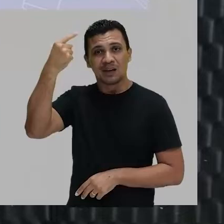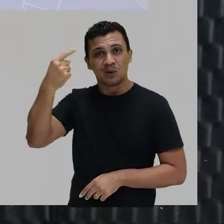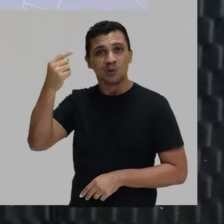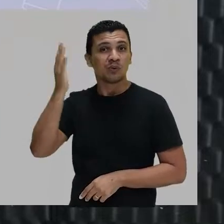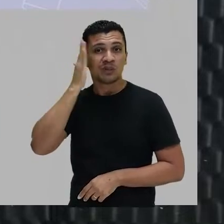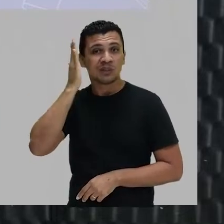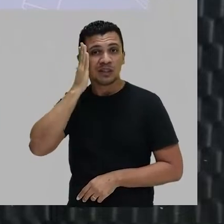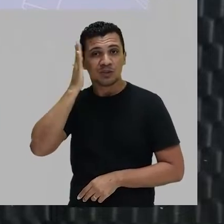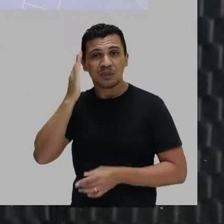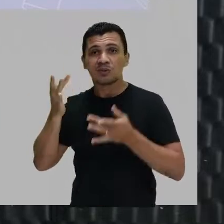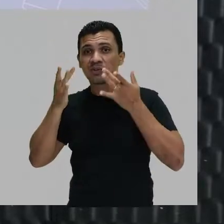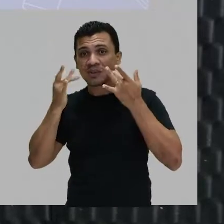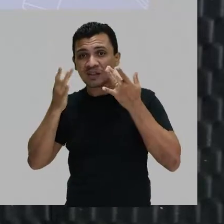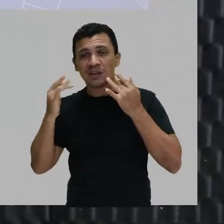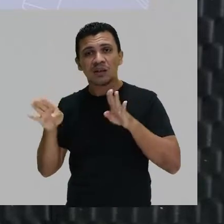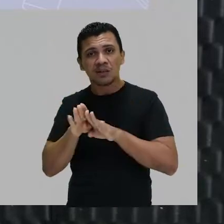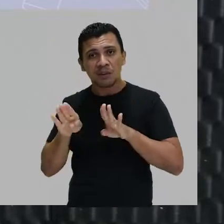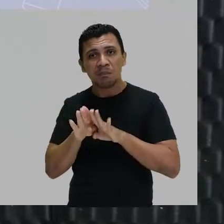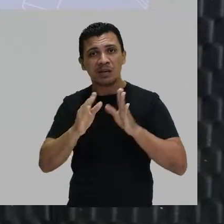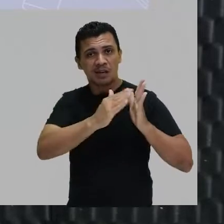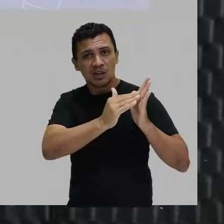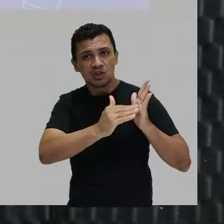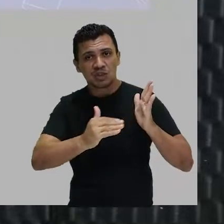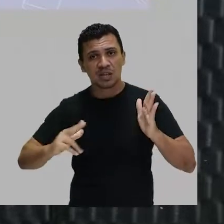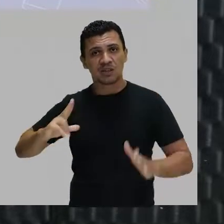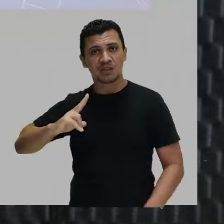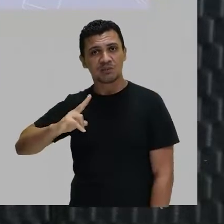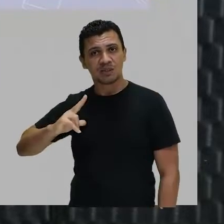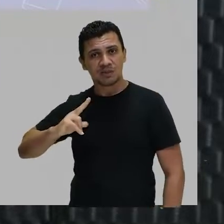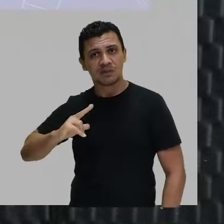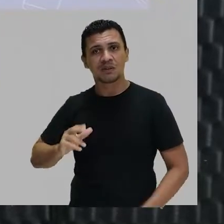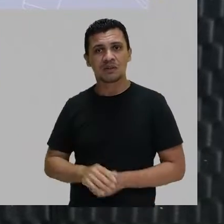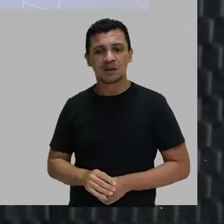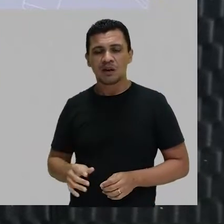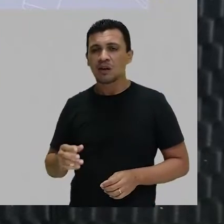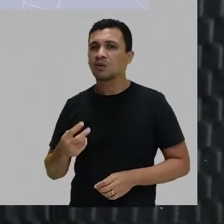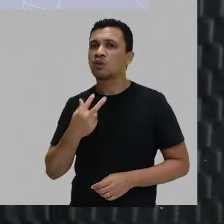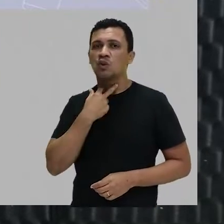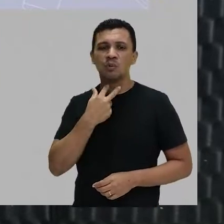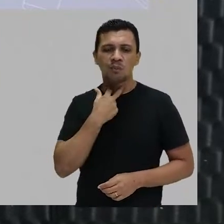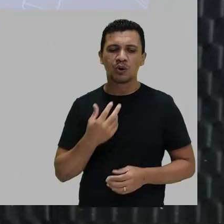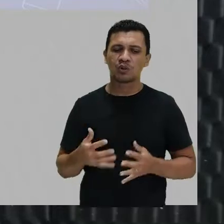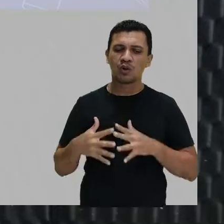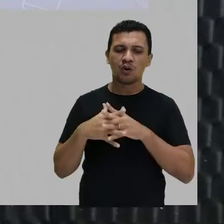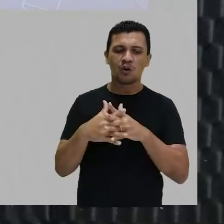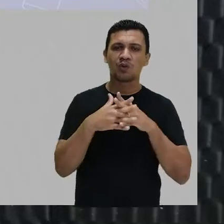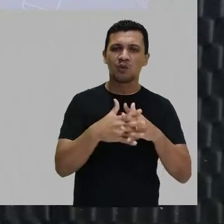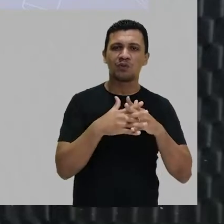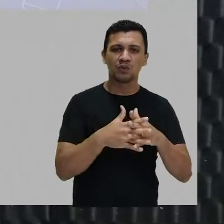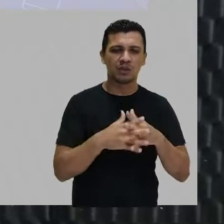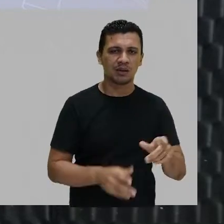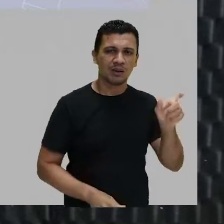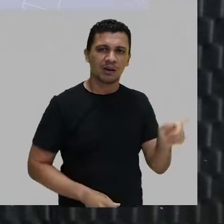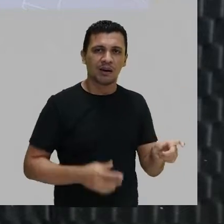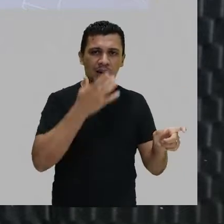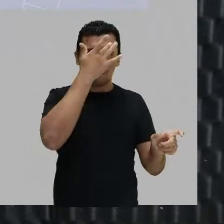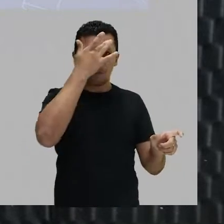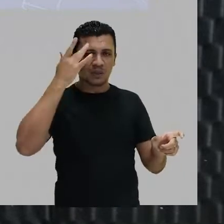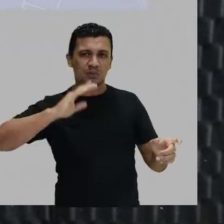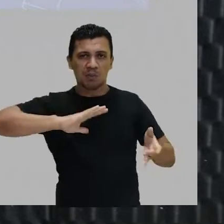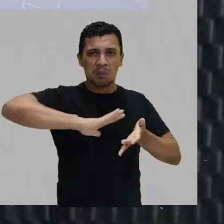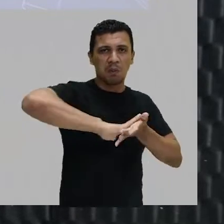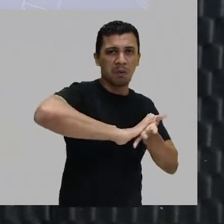estética específica. Não confunda a reação do oprimido com a violência do opressor. O objetivo do trabalho do Boal